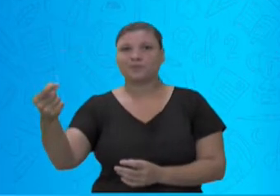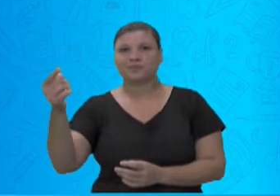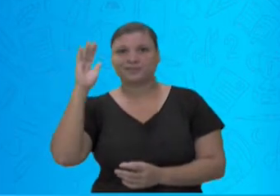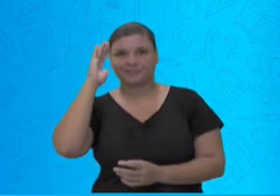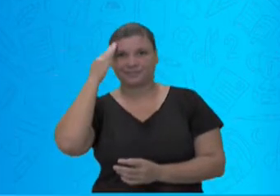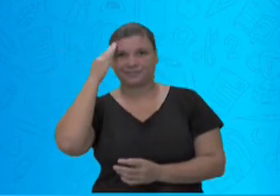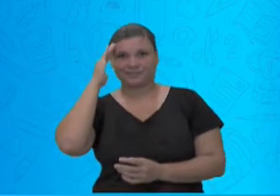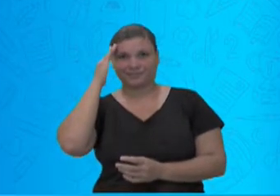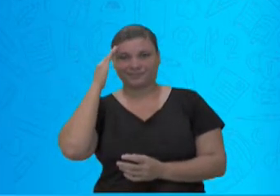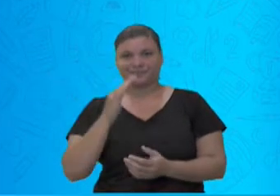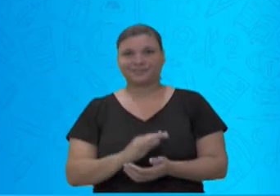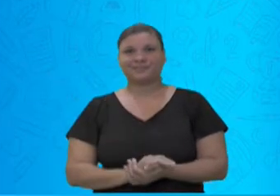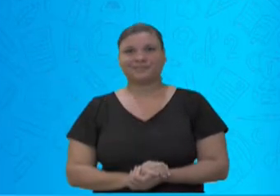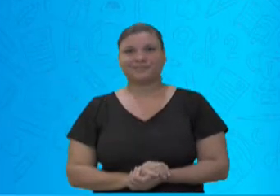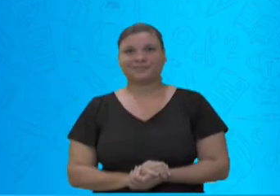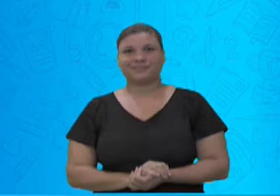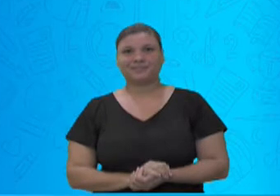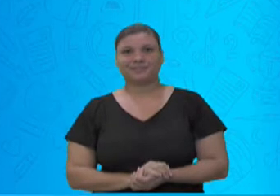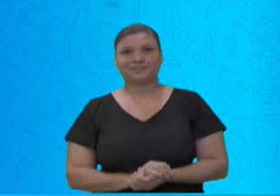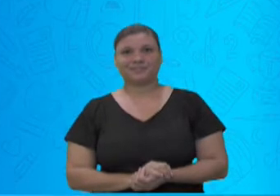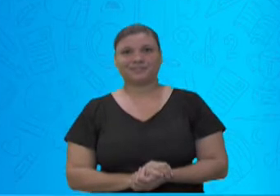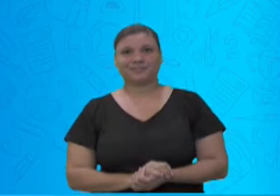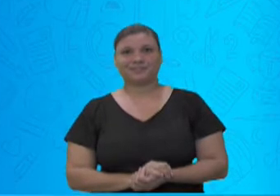com outras. Ó,